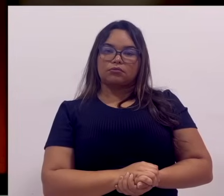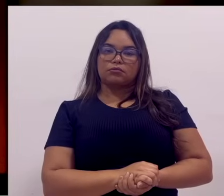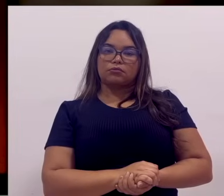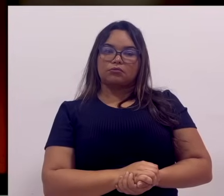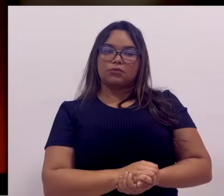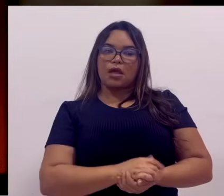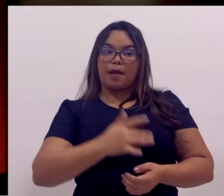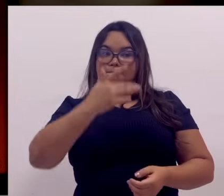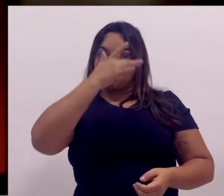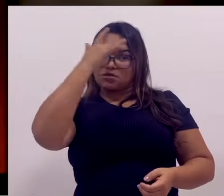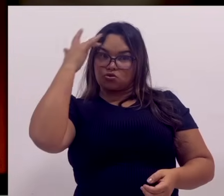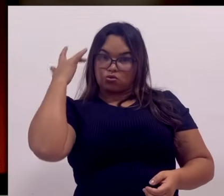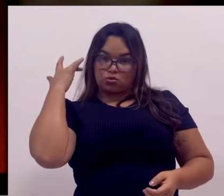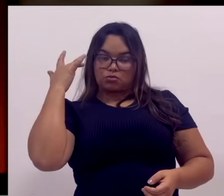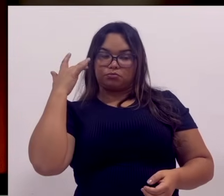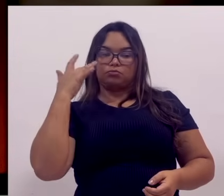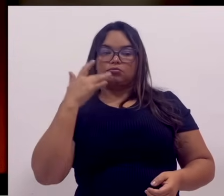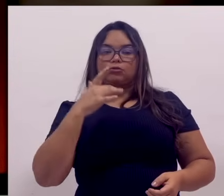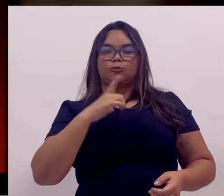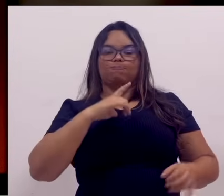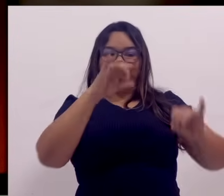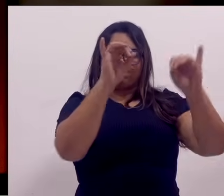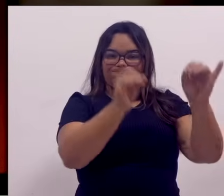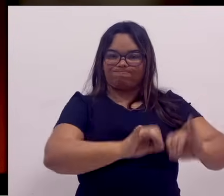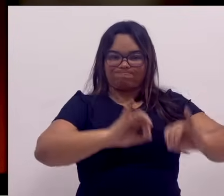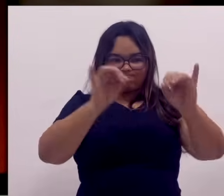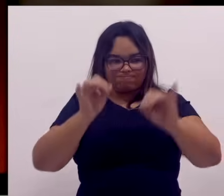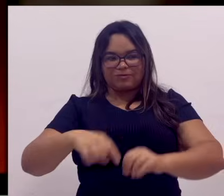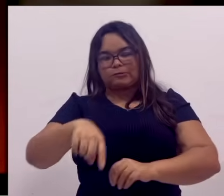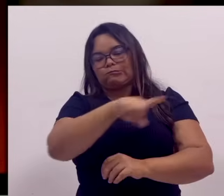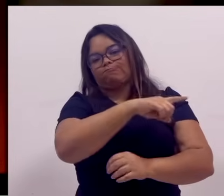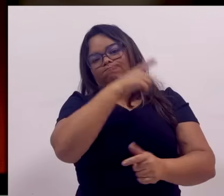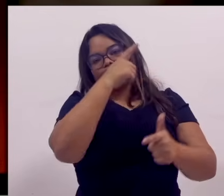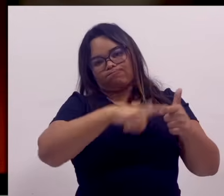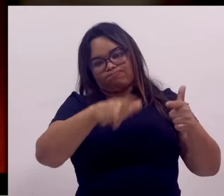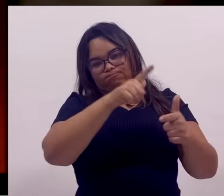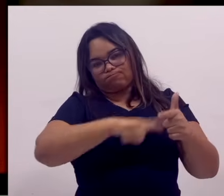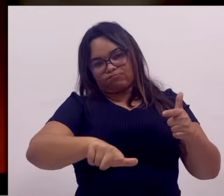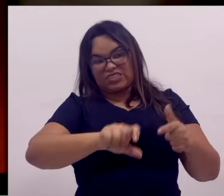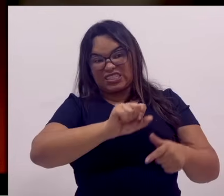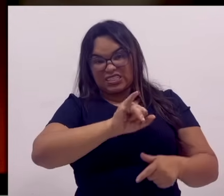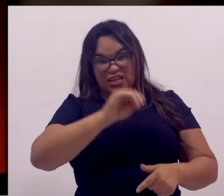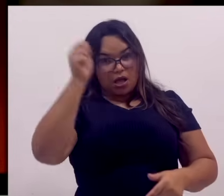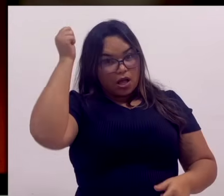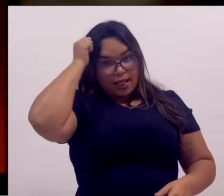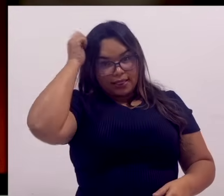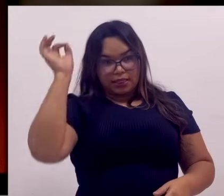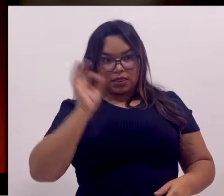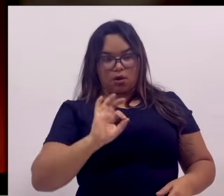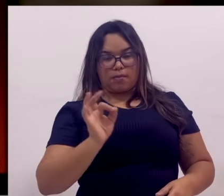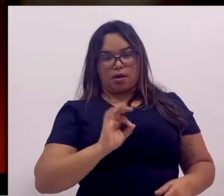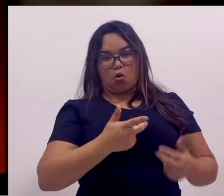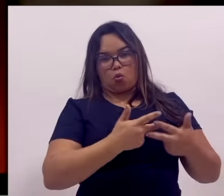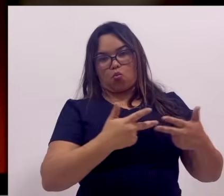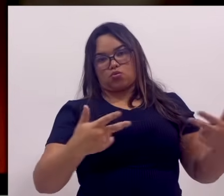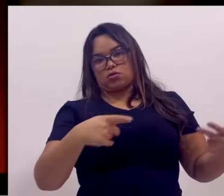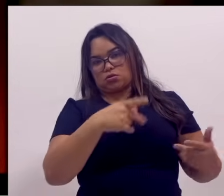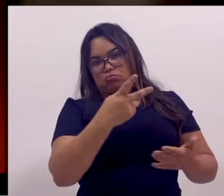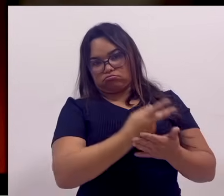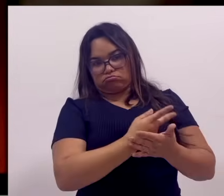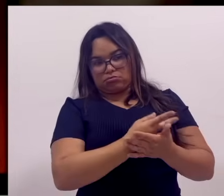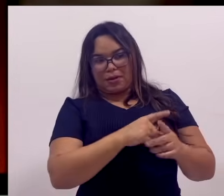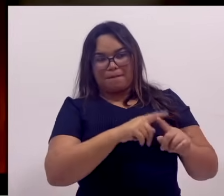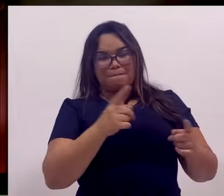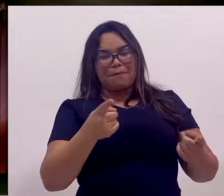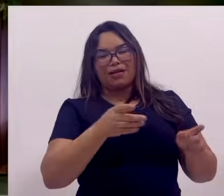Eis que a porei numa cama, e sobre os que adulteram com ela virá grande tribulação, se não se arrependerem de